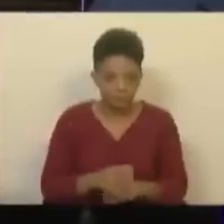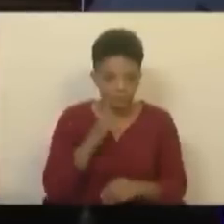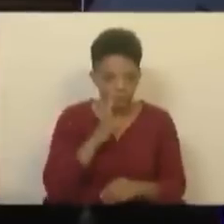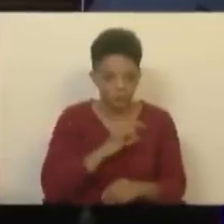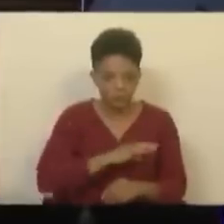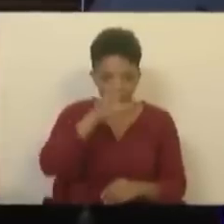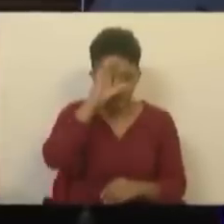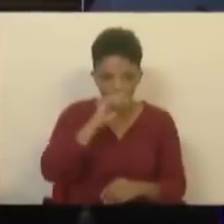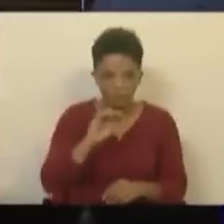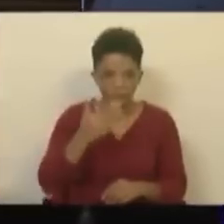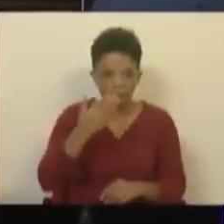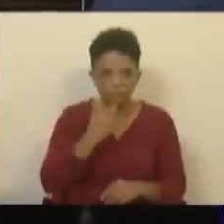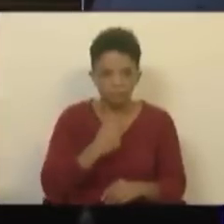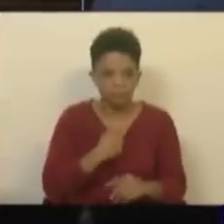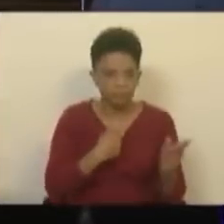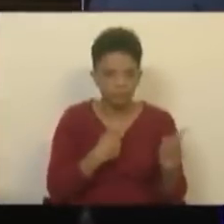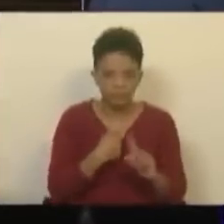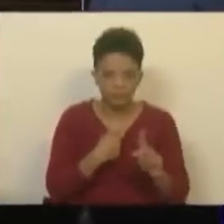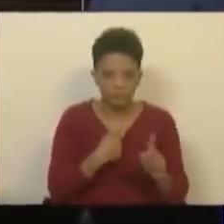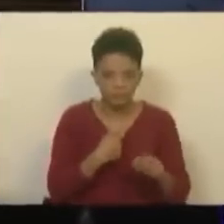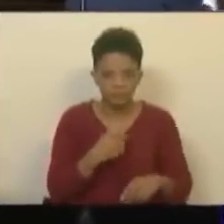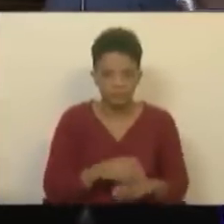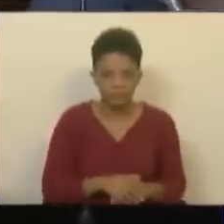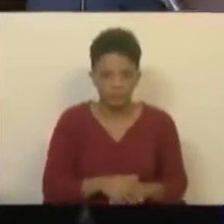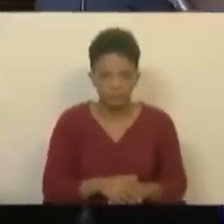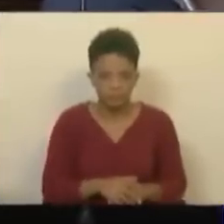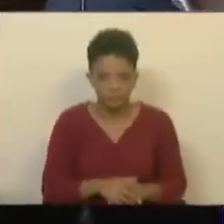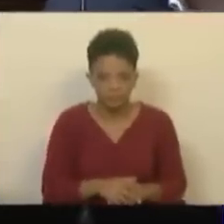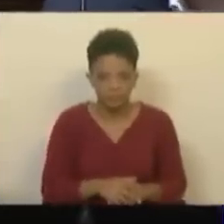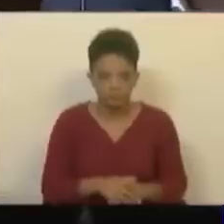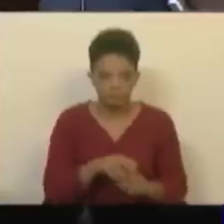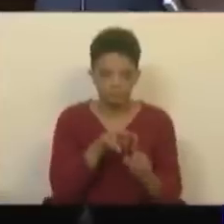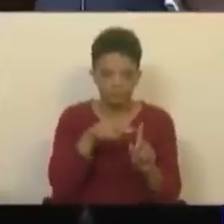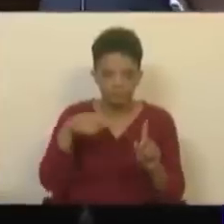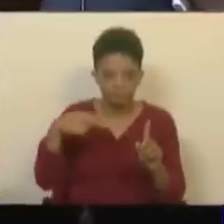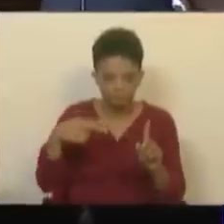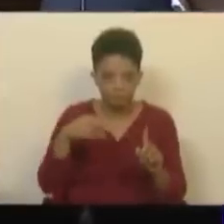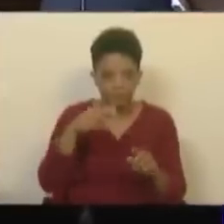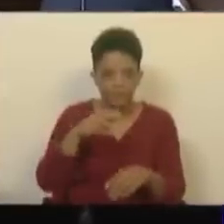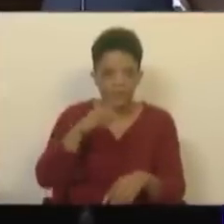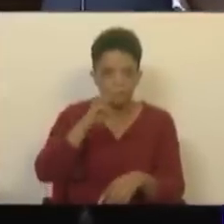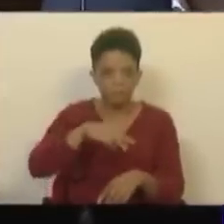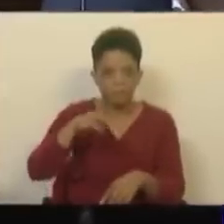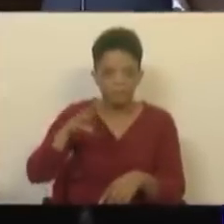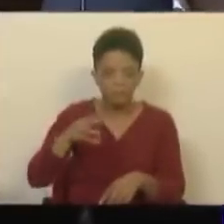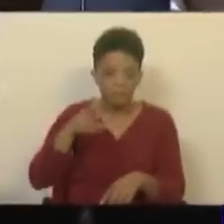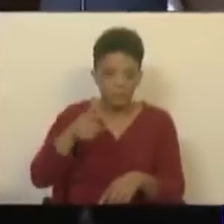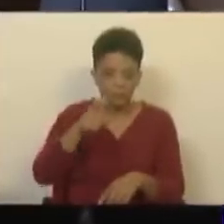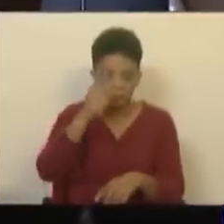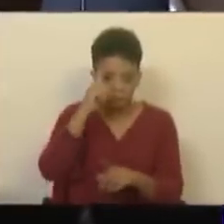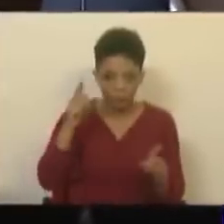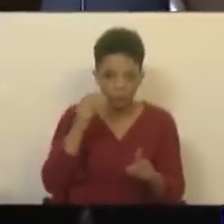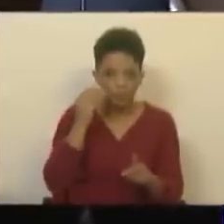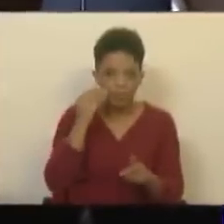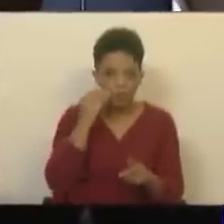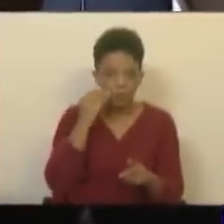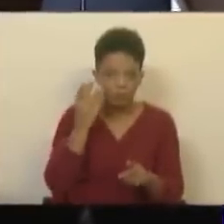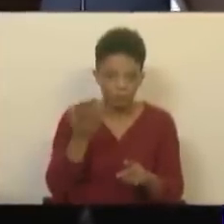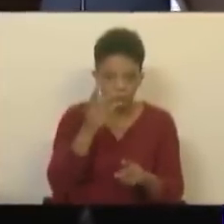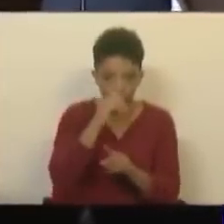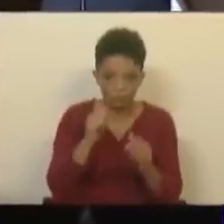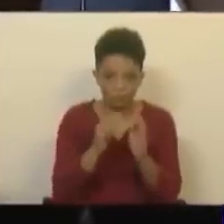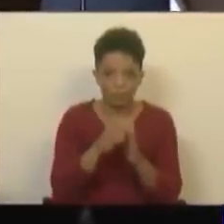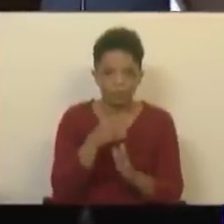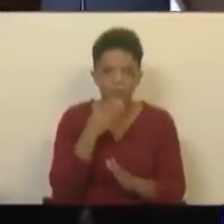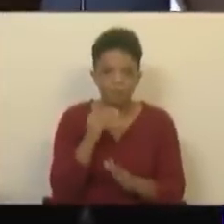o senhor primeiro ministro não tenha respondido à questão como com a perspectiva de saída do milhares de professores como é que pretendem a segurar professor